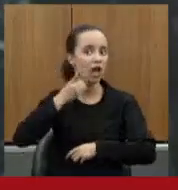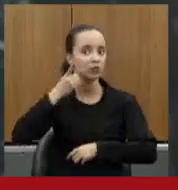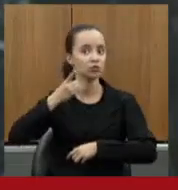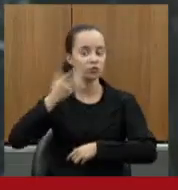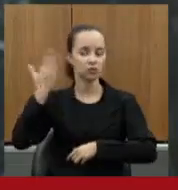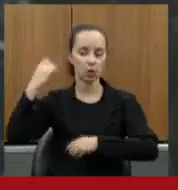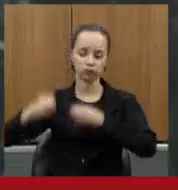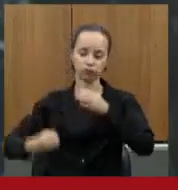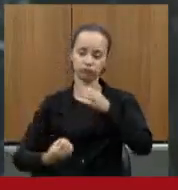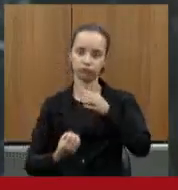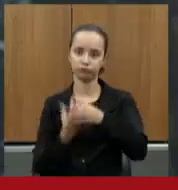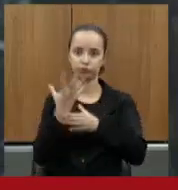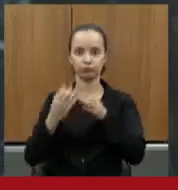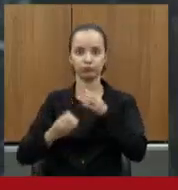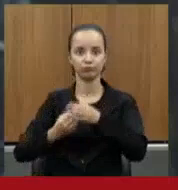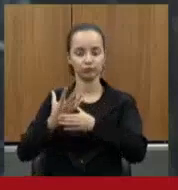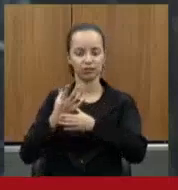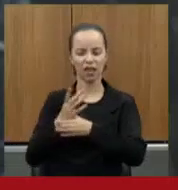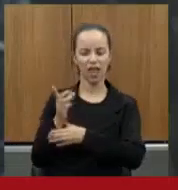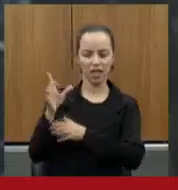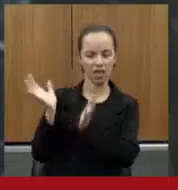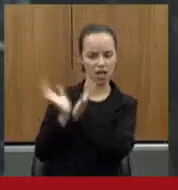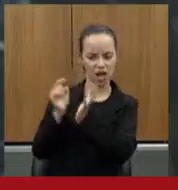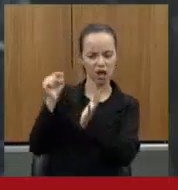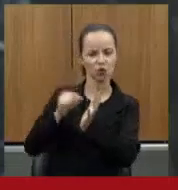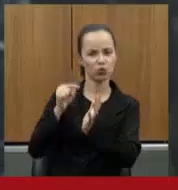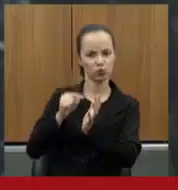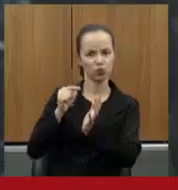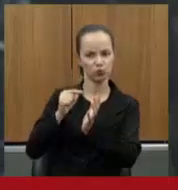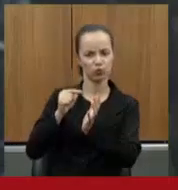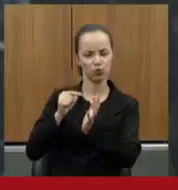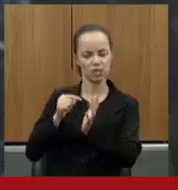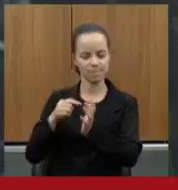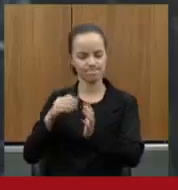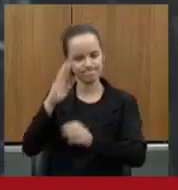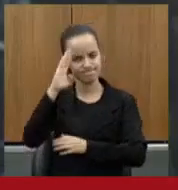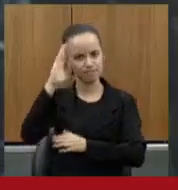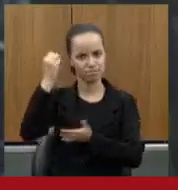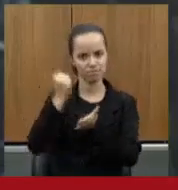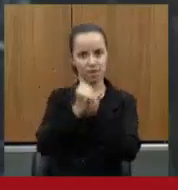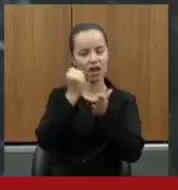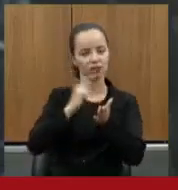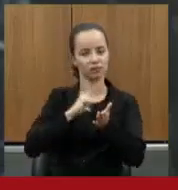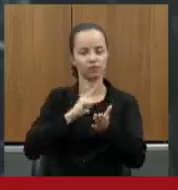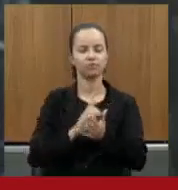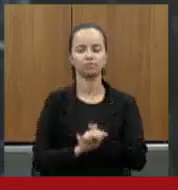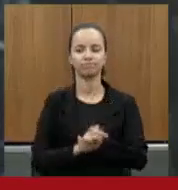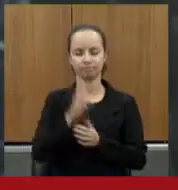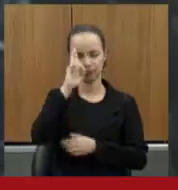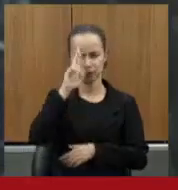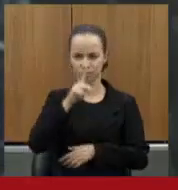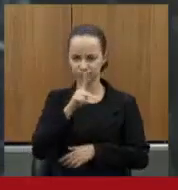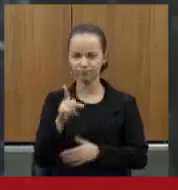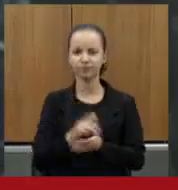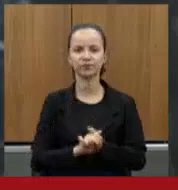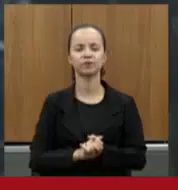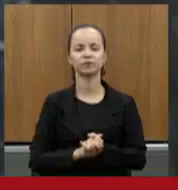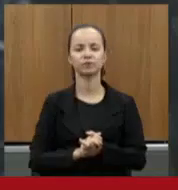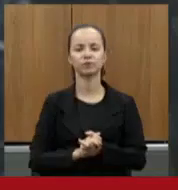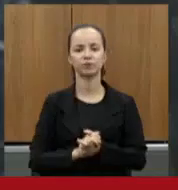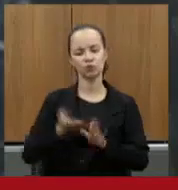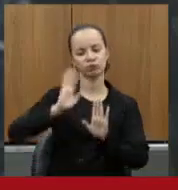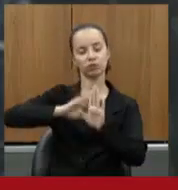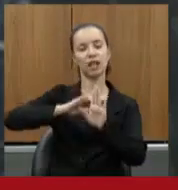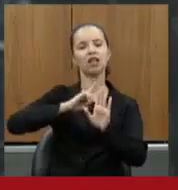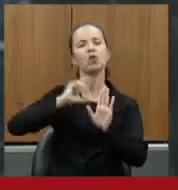da pátria. Se não fossem eles, talvez não estivéssemos aqui. Senhor presidente, por trás de tudo isso está